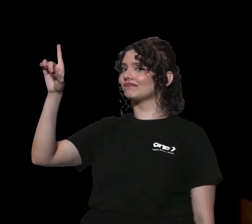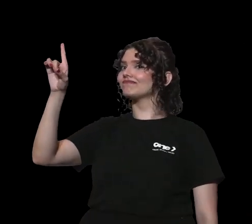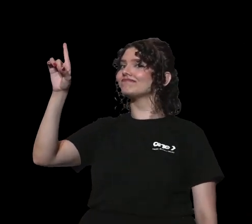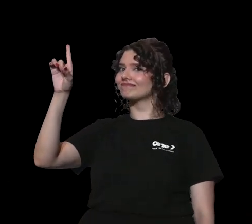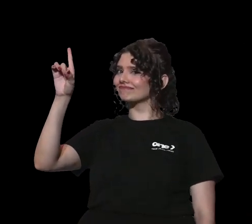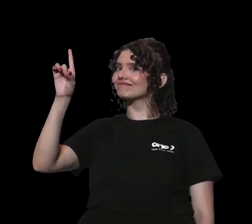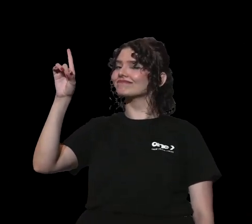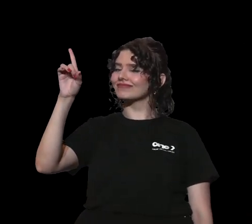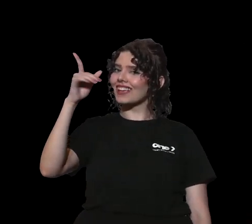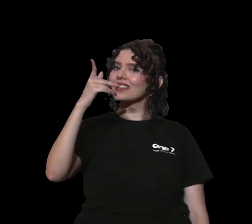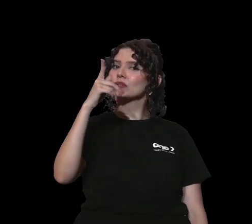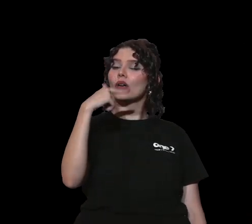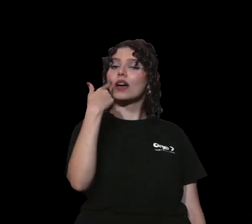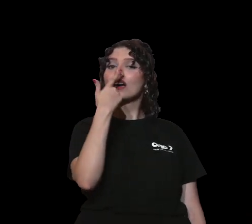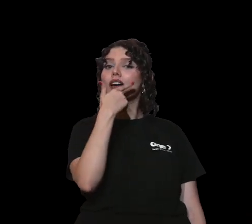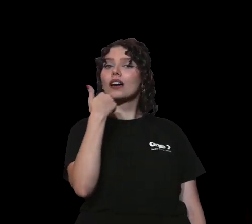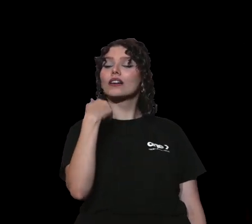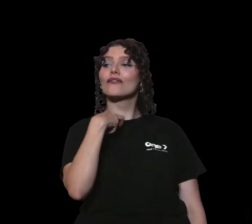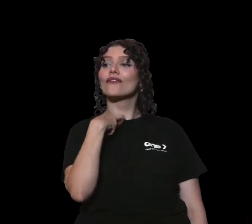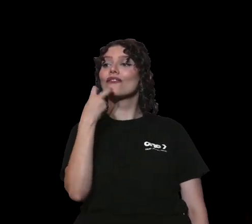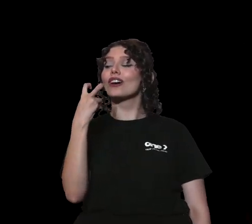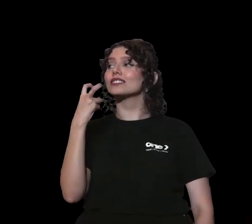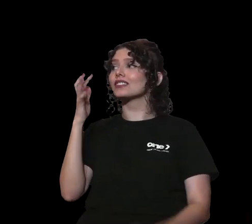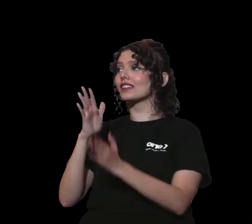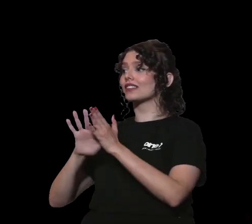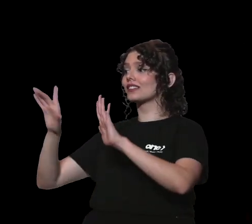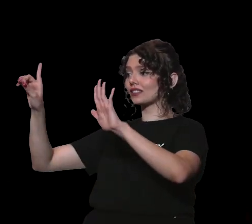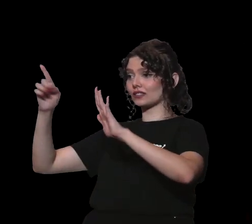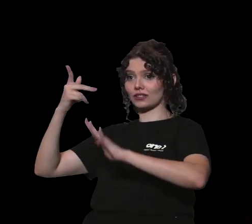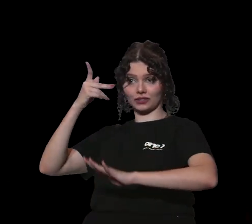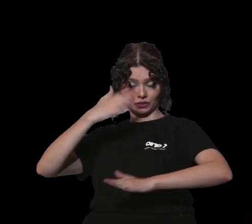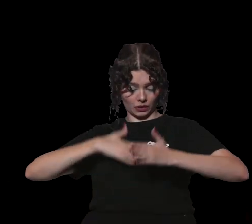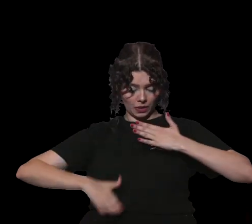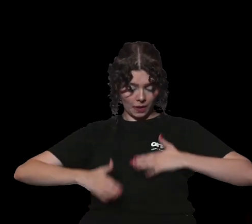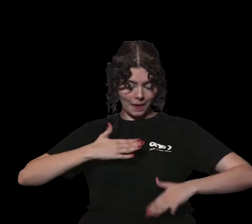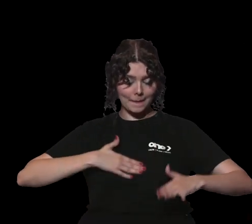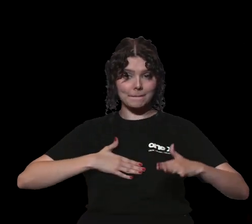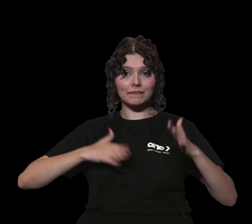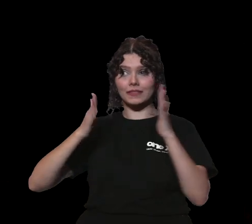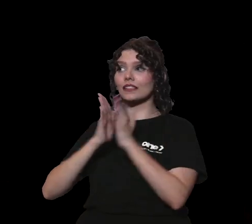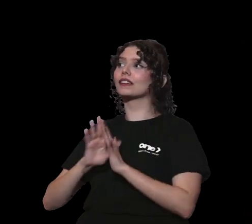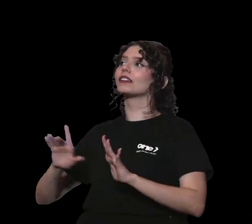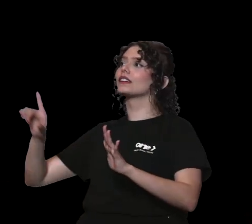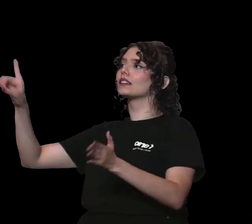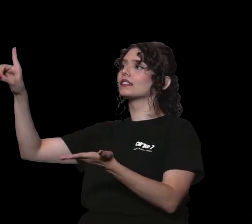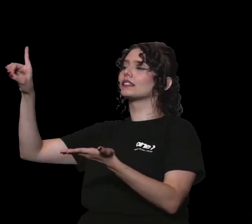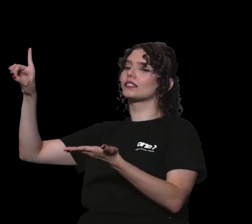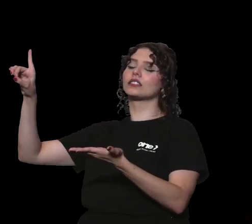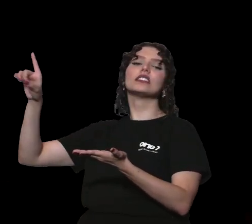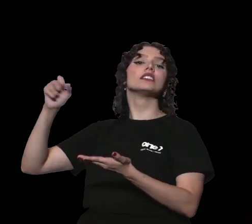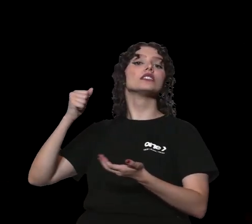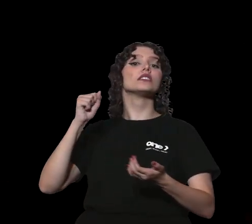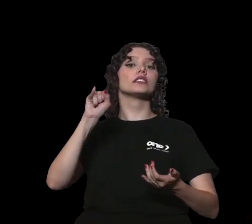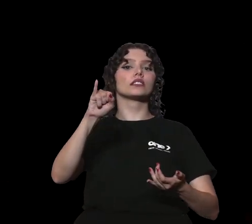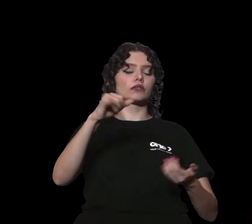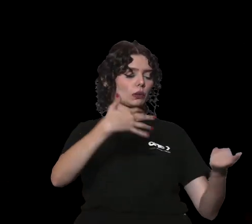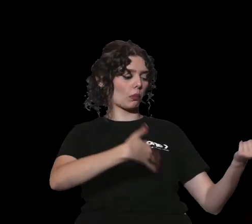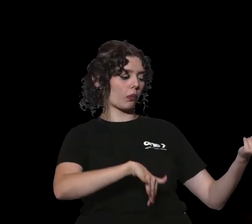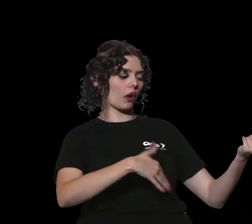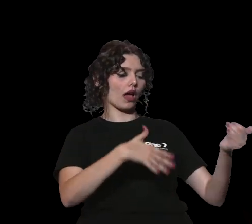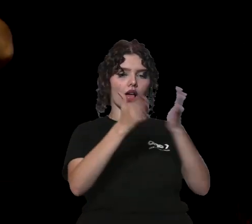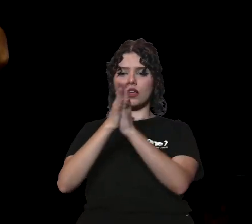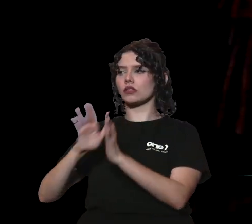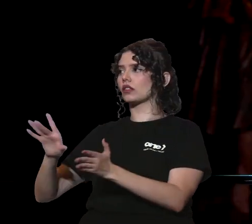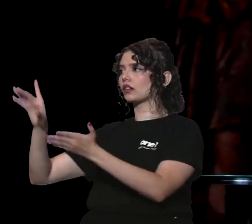sua boca adora a Deus, o seu corpo adora a Deus, as suas habilidades, se você toca um instrumento, adora a Deus,